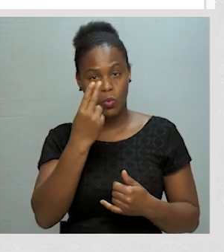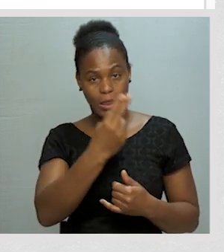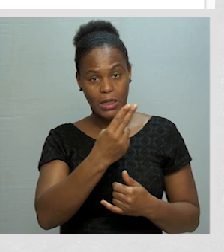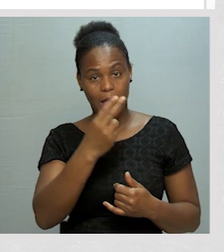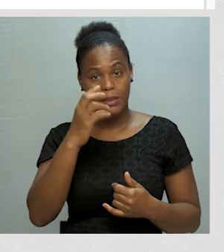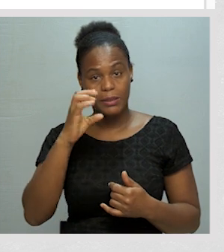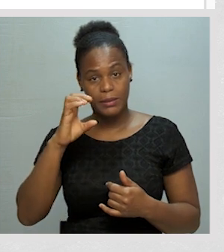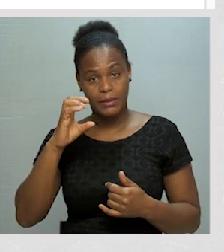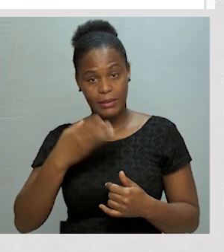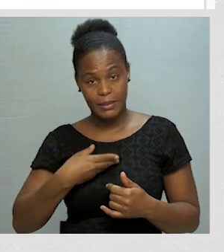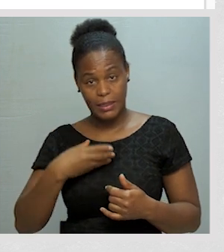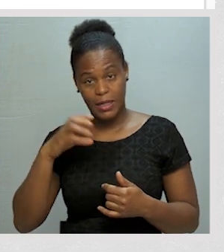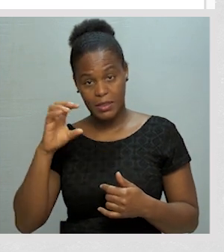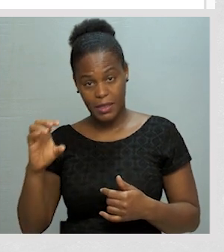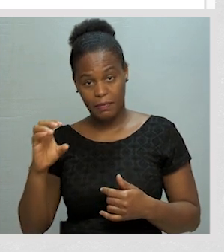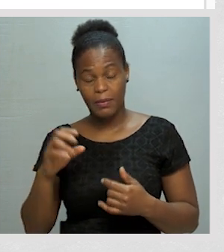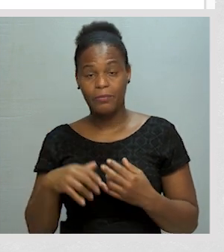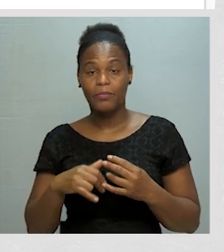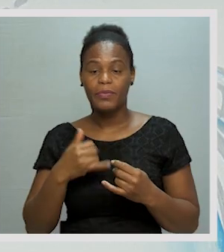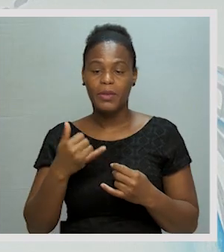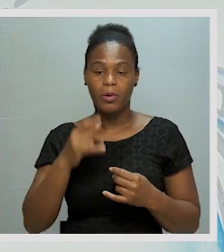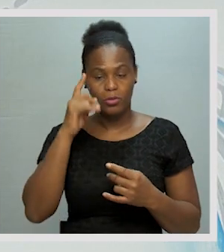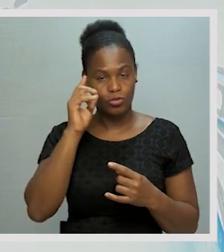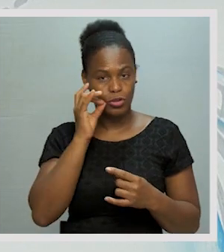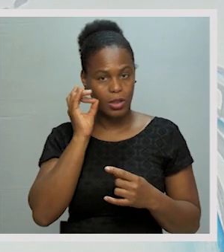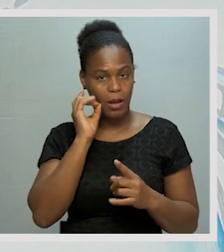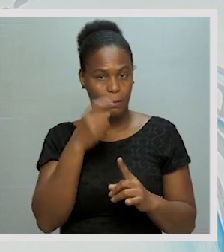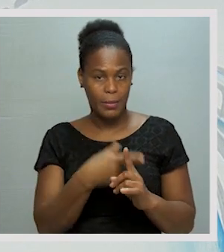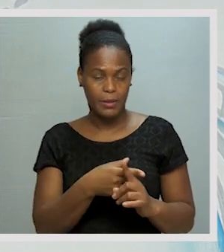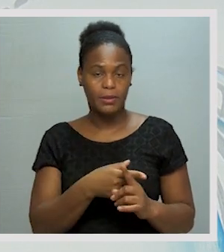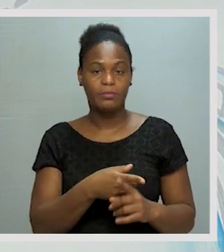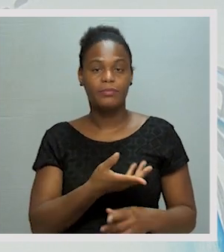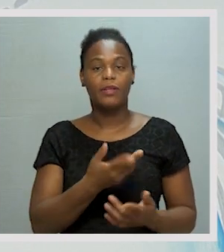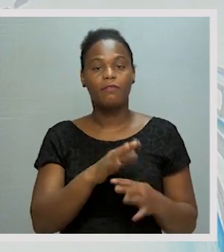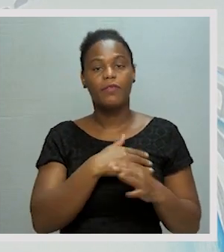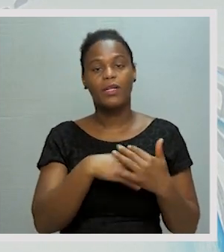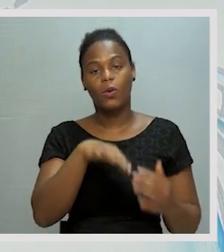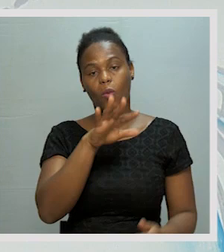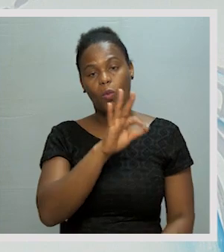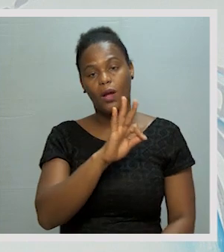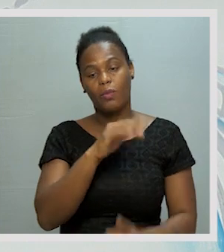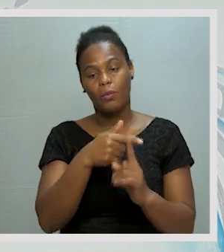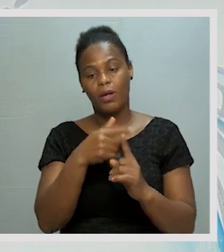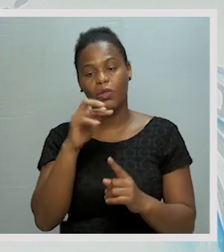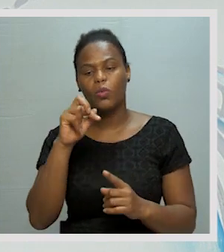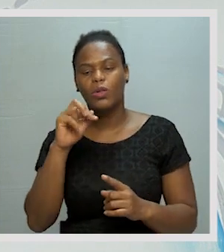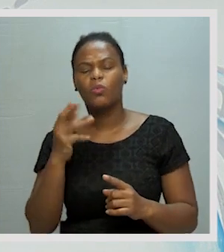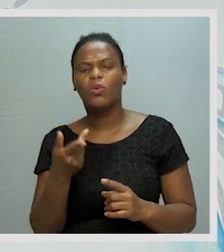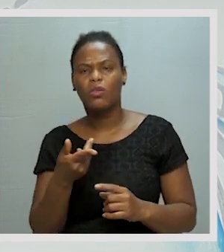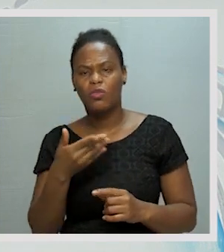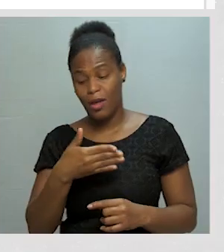234 mais 148. Unidade, dezena, centena.